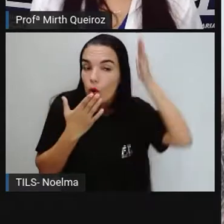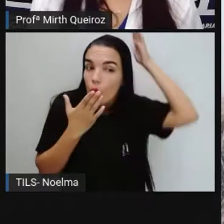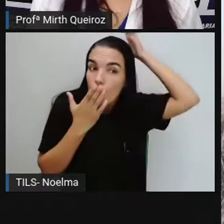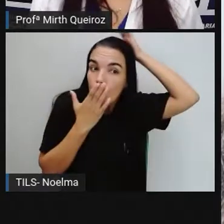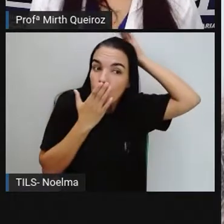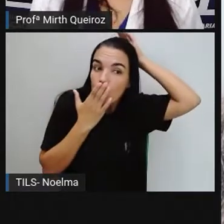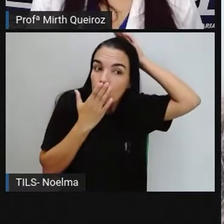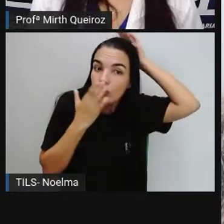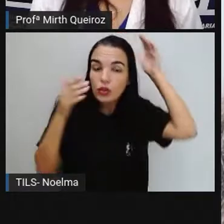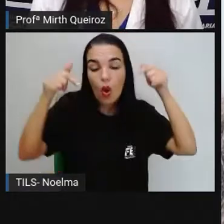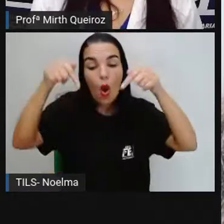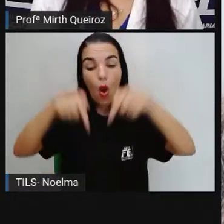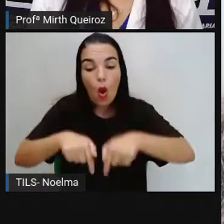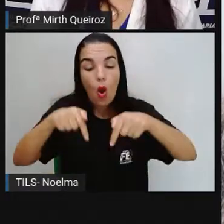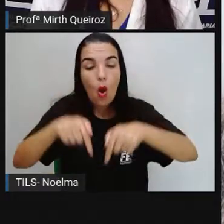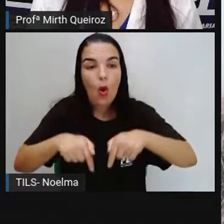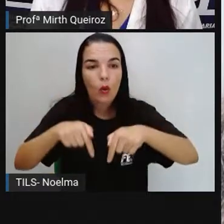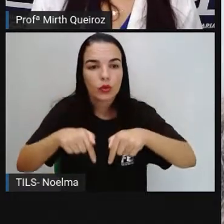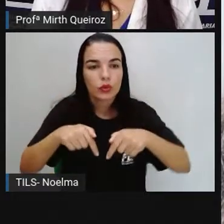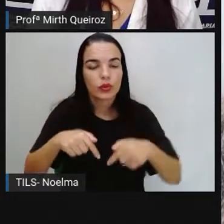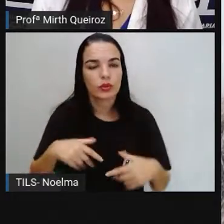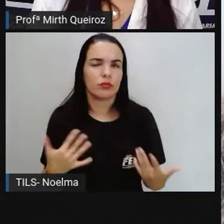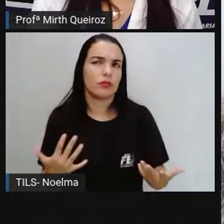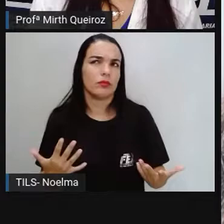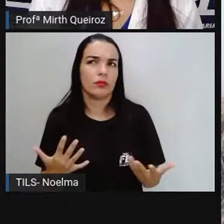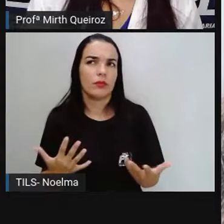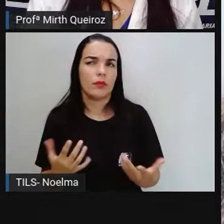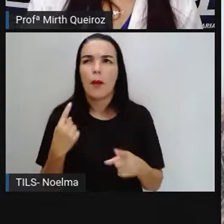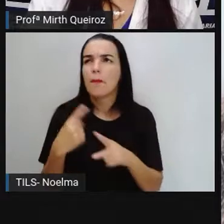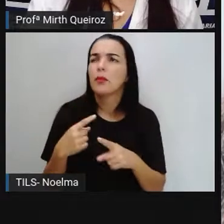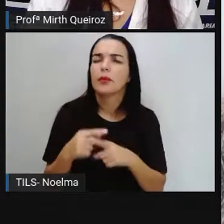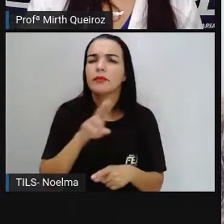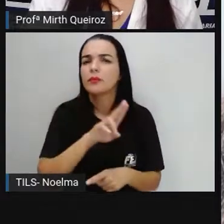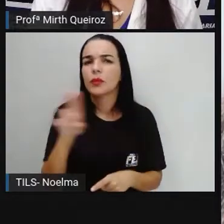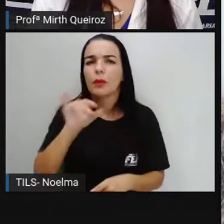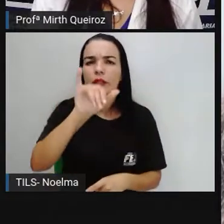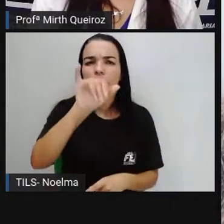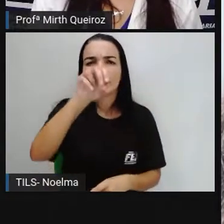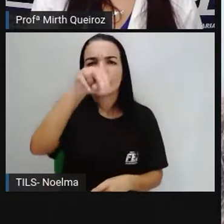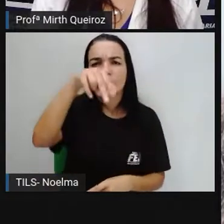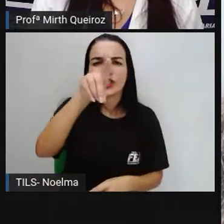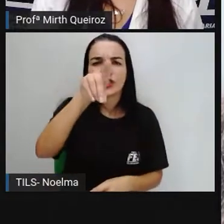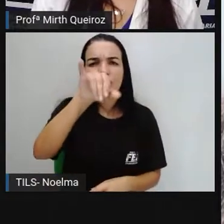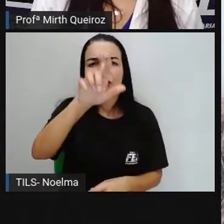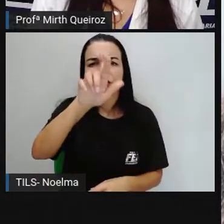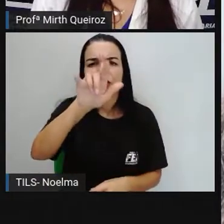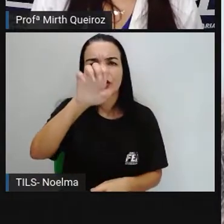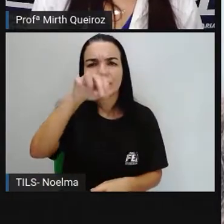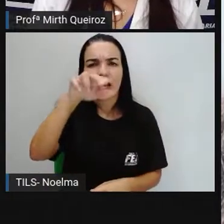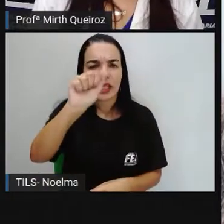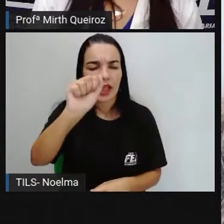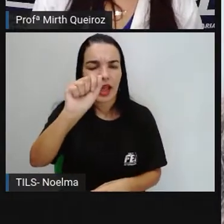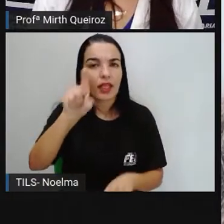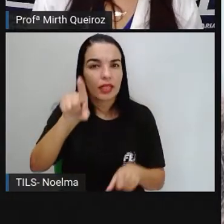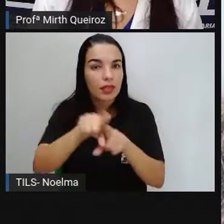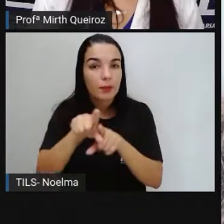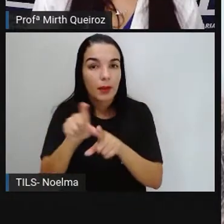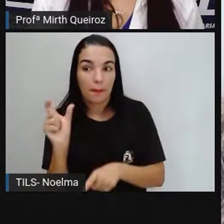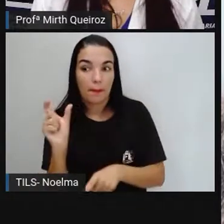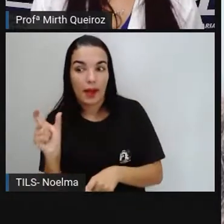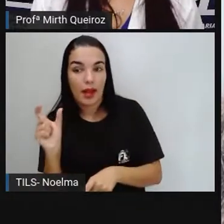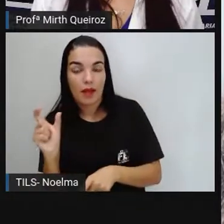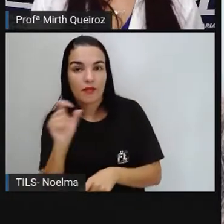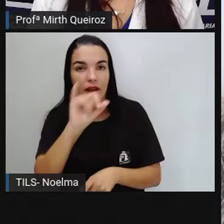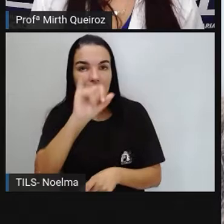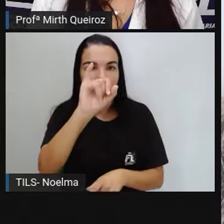e hoje. Ah, Pro, mas por que você falou indígena? A gente vai falar sobre isso, sobre o uso desse termo índio,